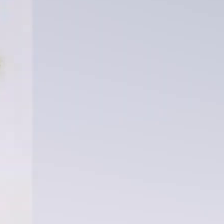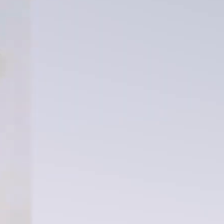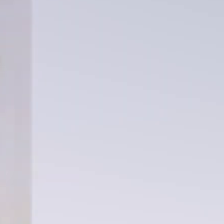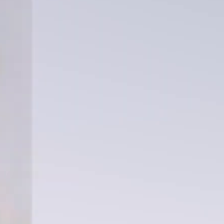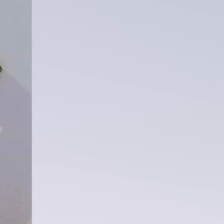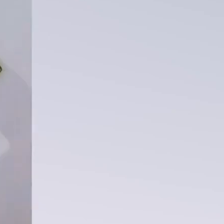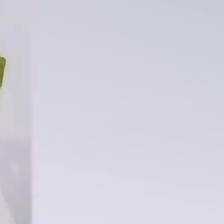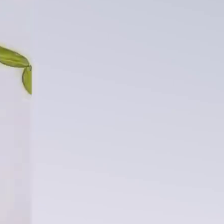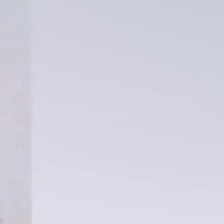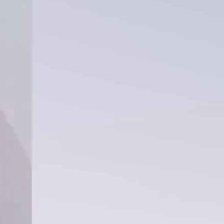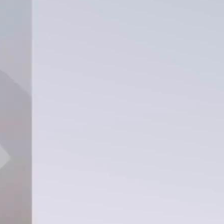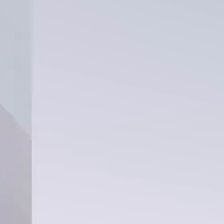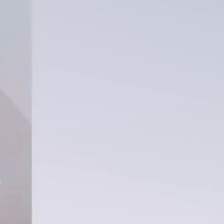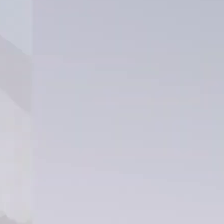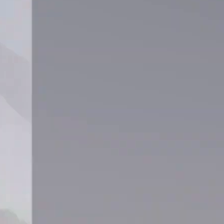Música